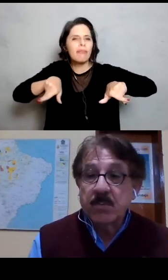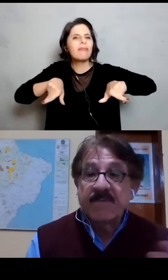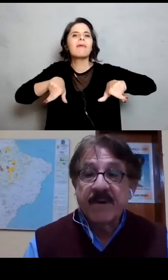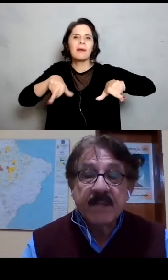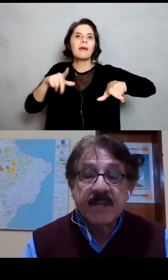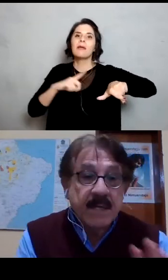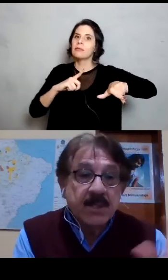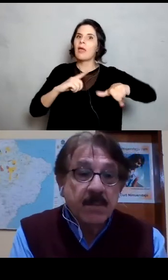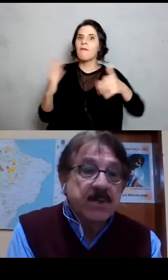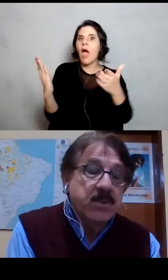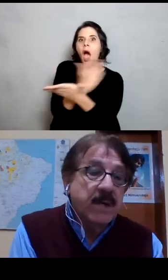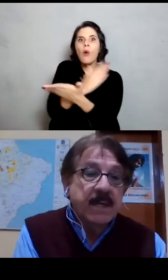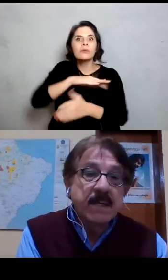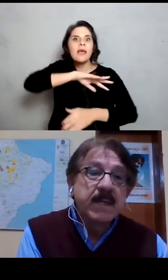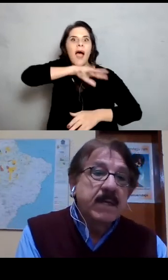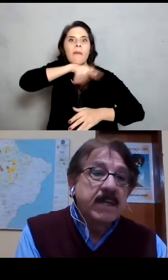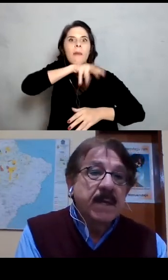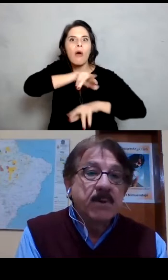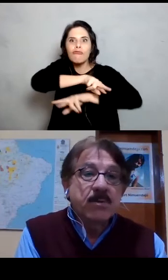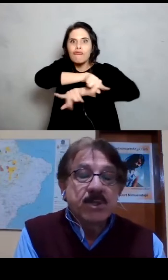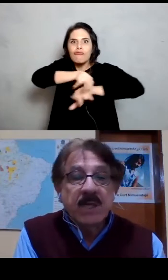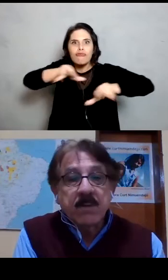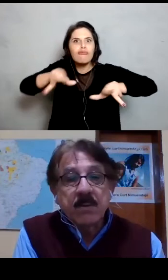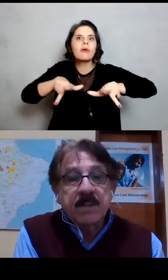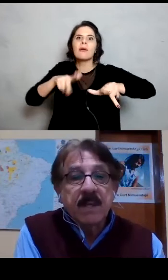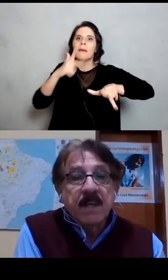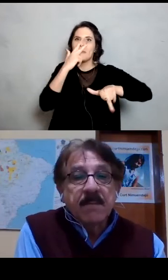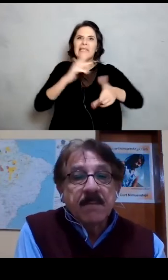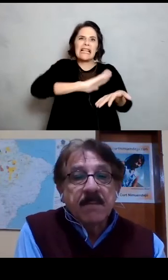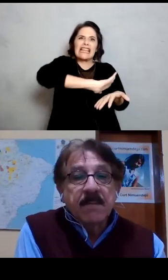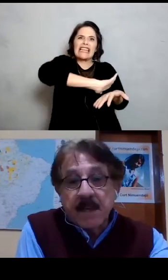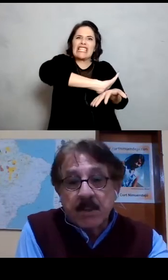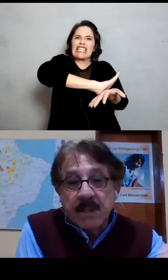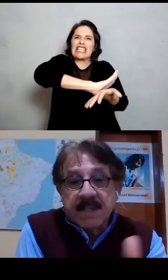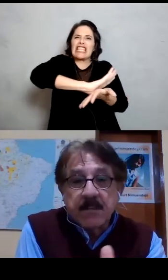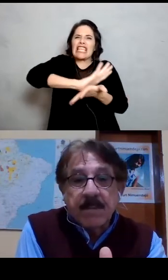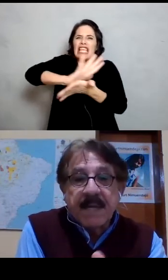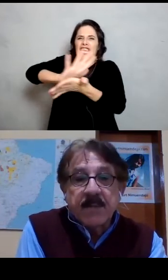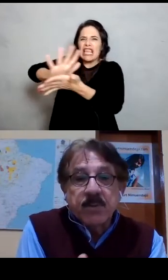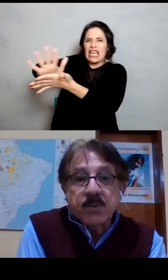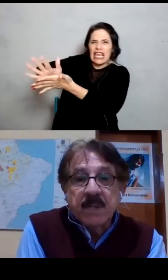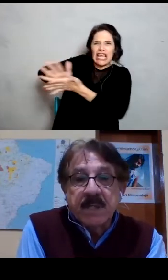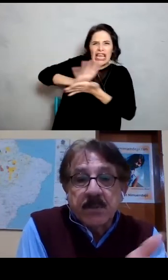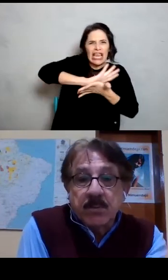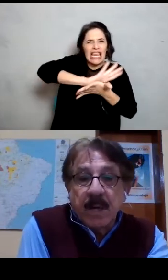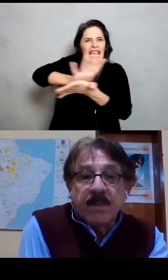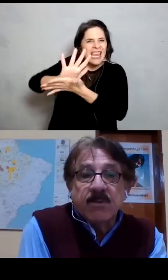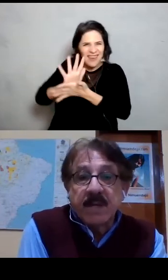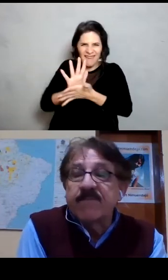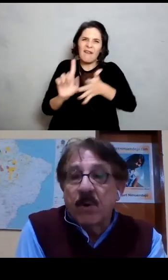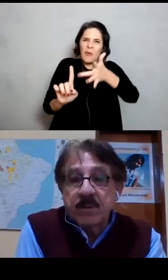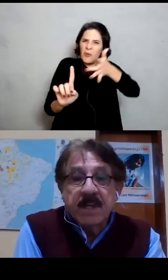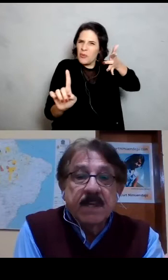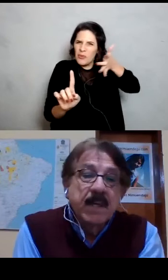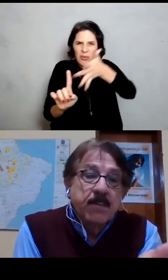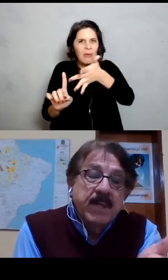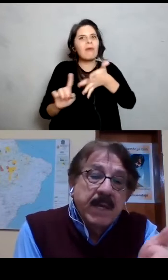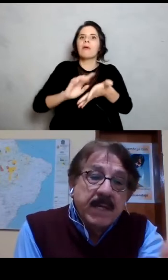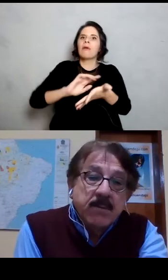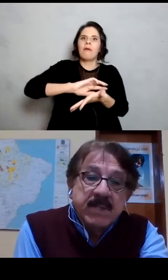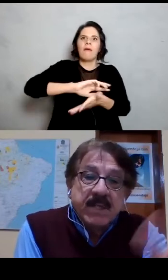dizimação de alguma fauna grande, é uma história que a biologia conta, mas o fato é que quando eles entram na América do Sul, eles entram num caminho sem